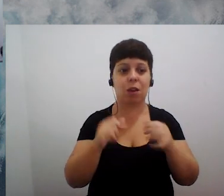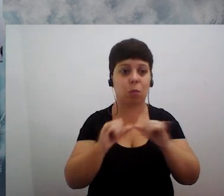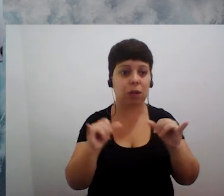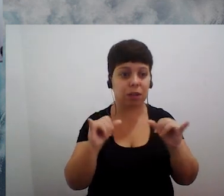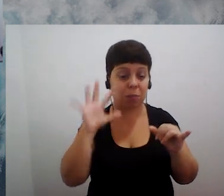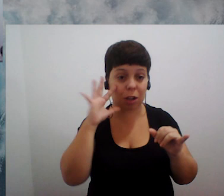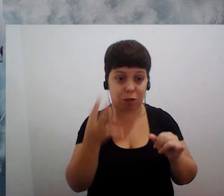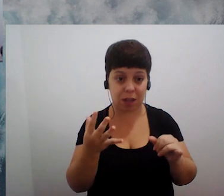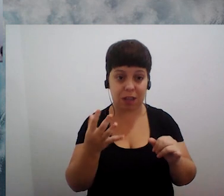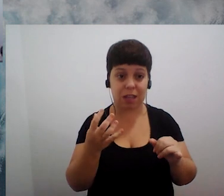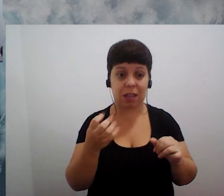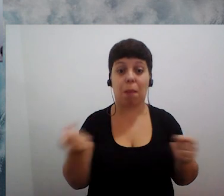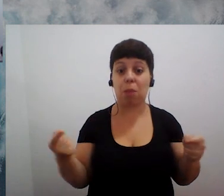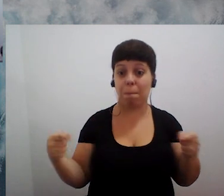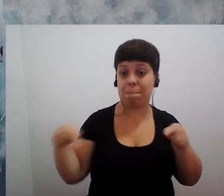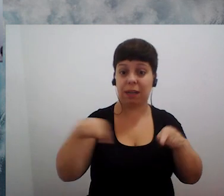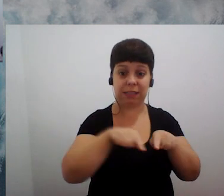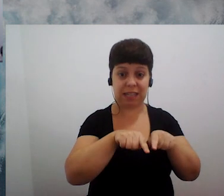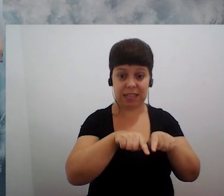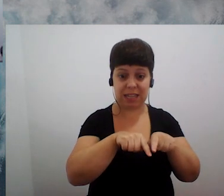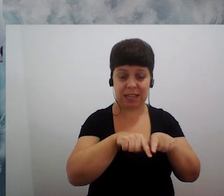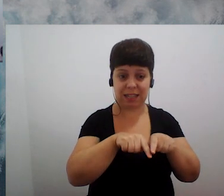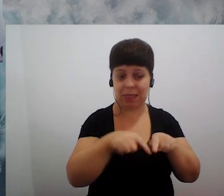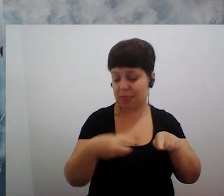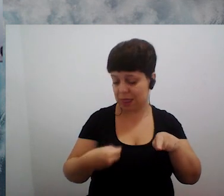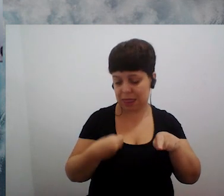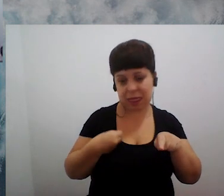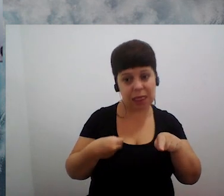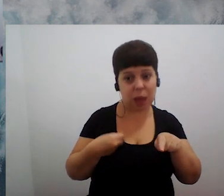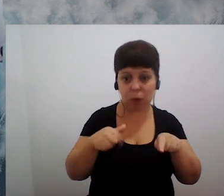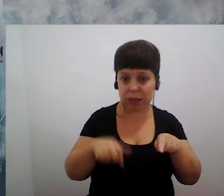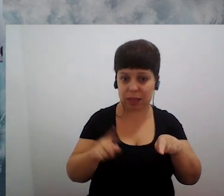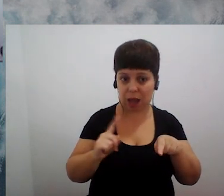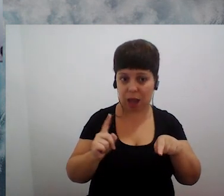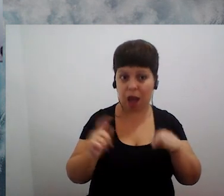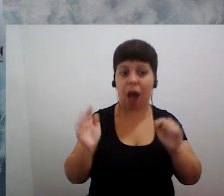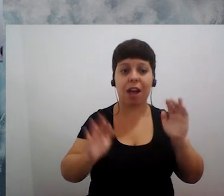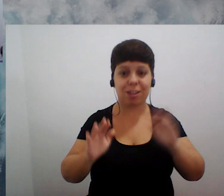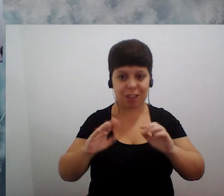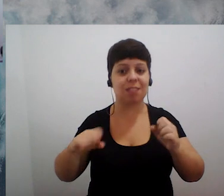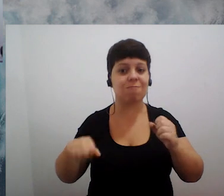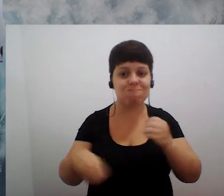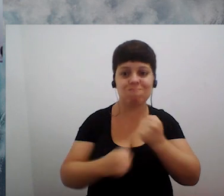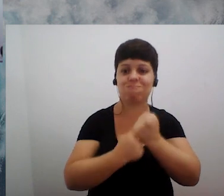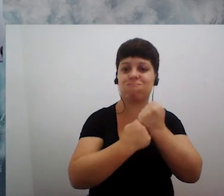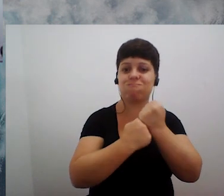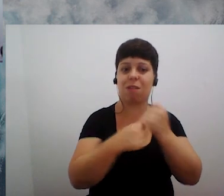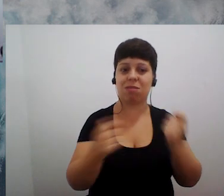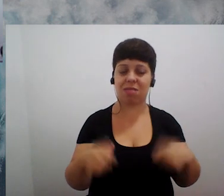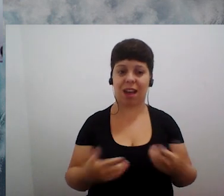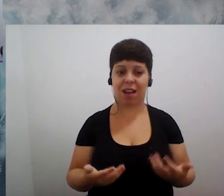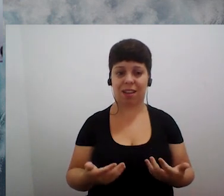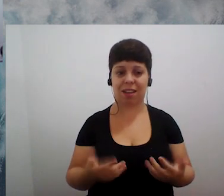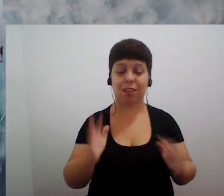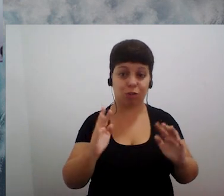questões de comunicação para resolver, que com certeza essas parcerias de fora, que não vivem no território periférico, teriam como somar.